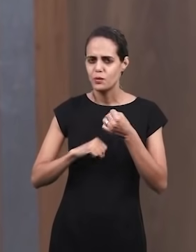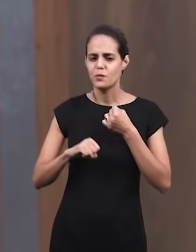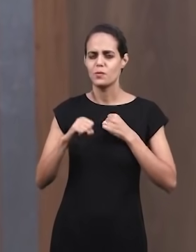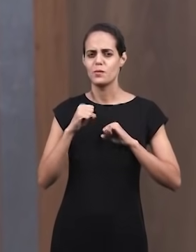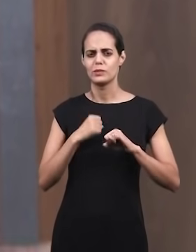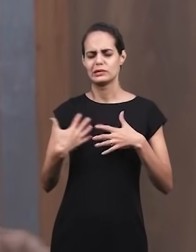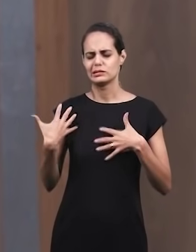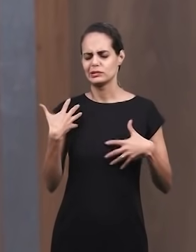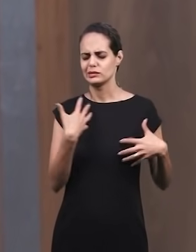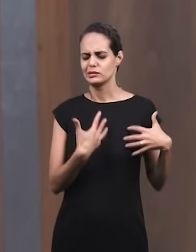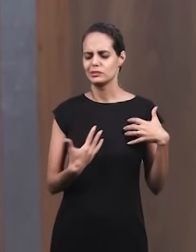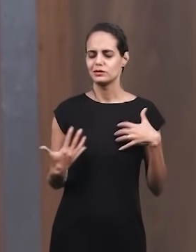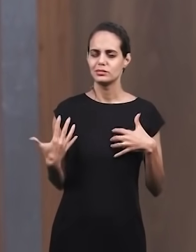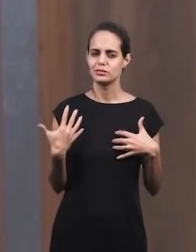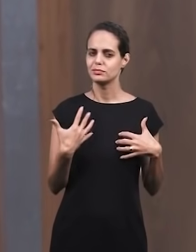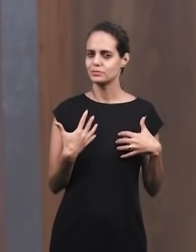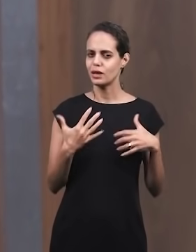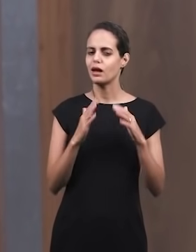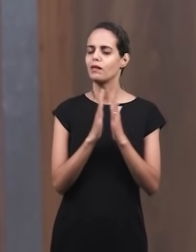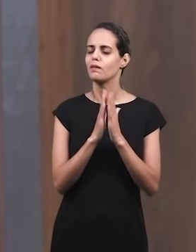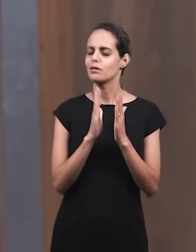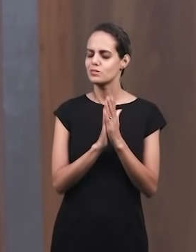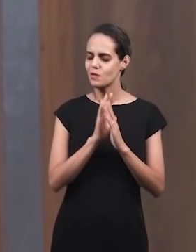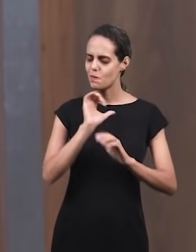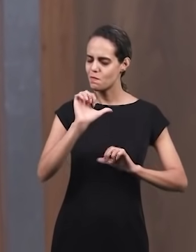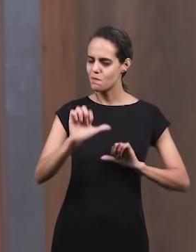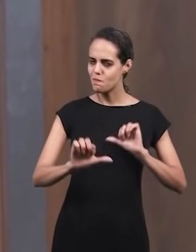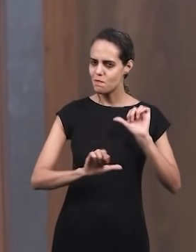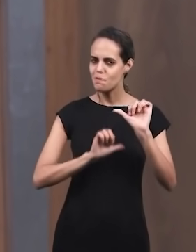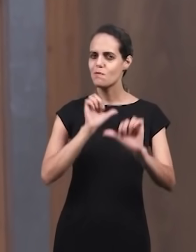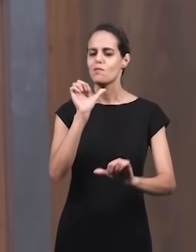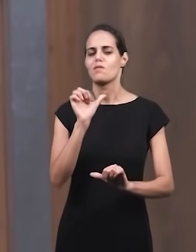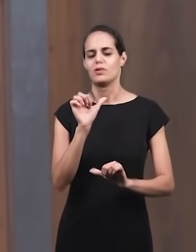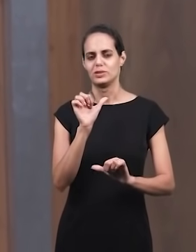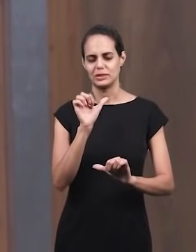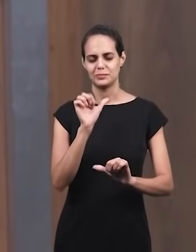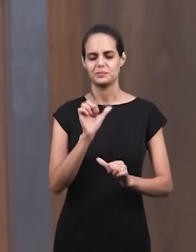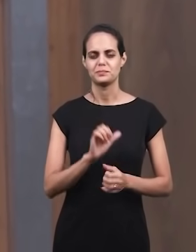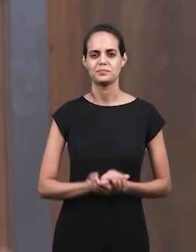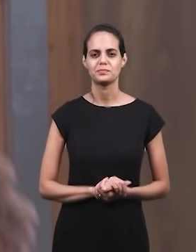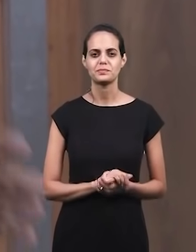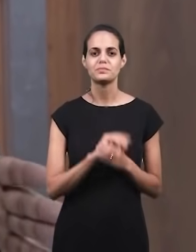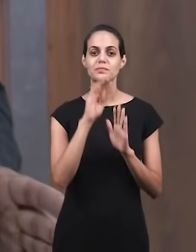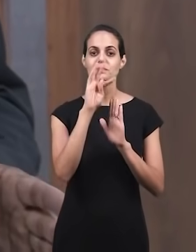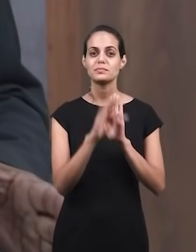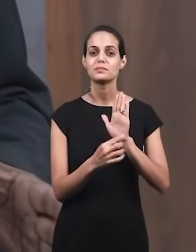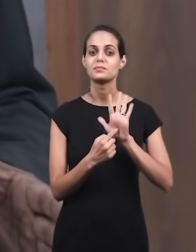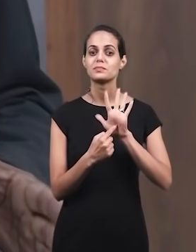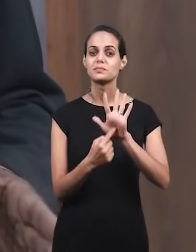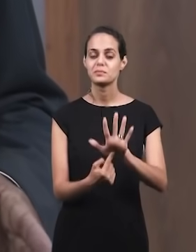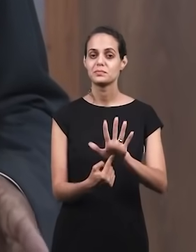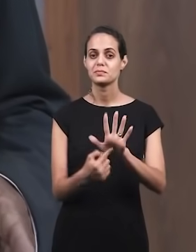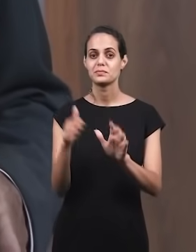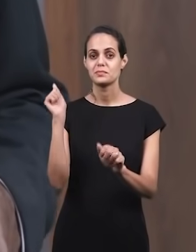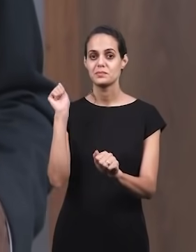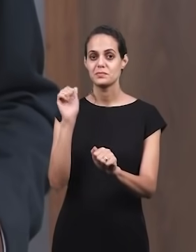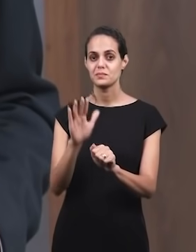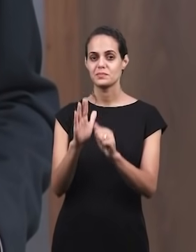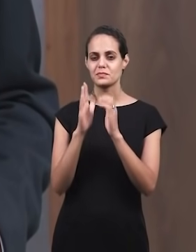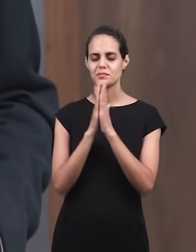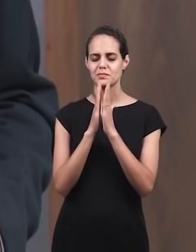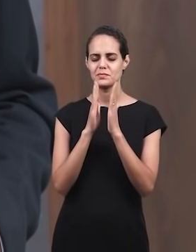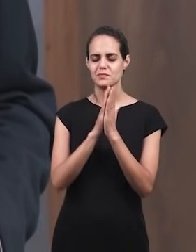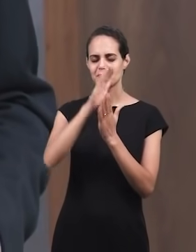está angustiado, a oração muda as circunstâncias. E aqui o texto diz que ela orou com